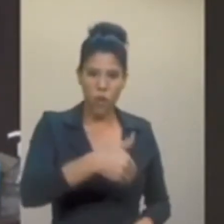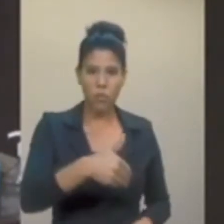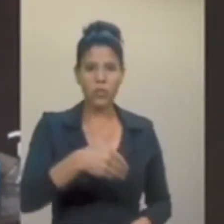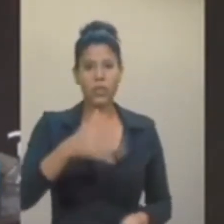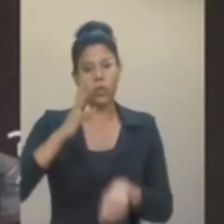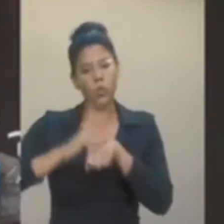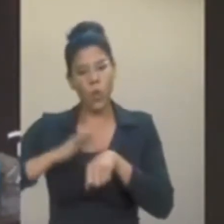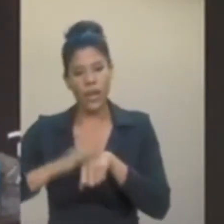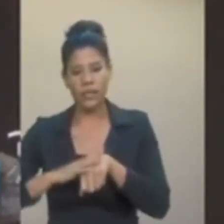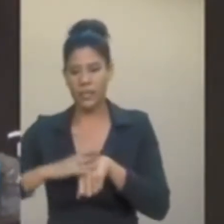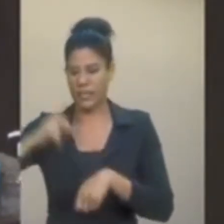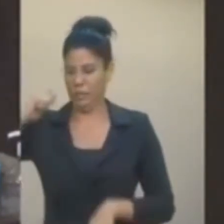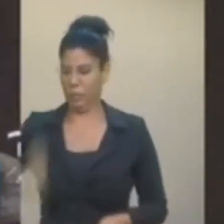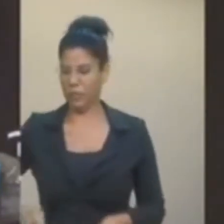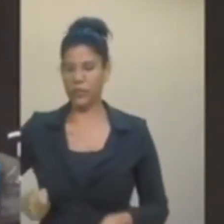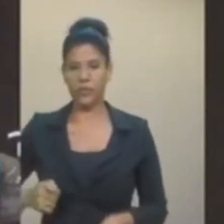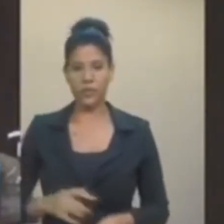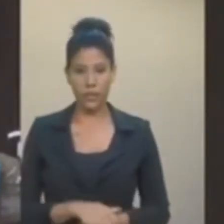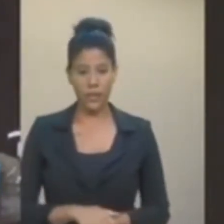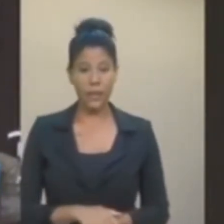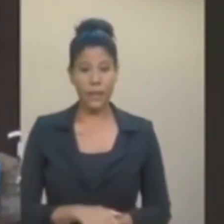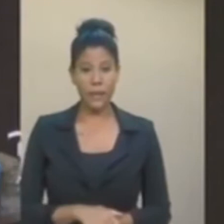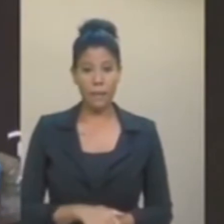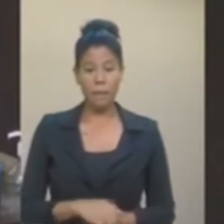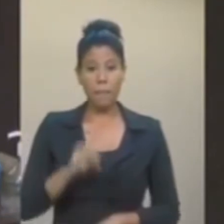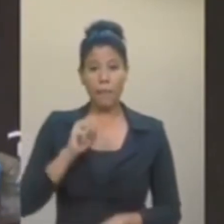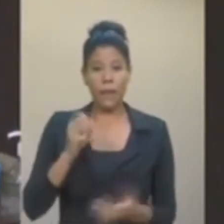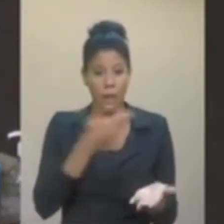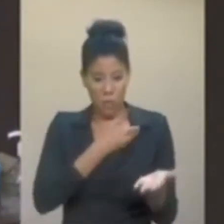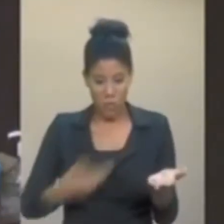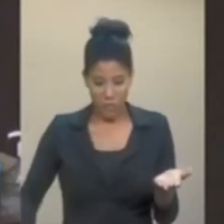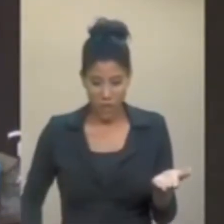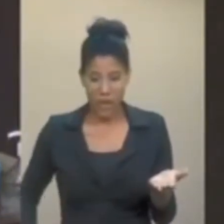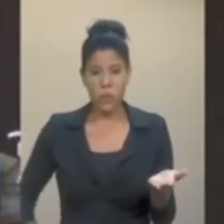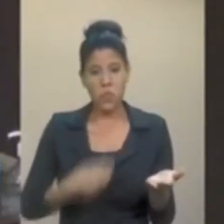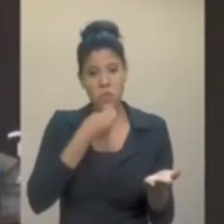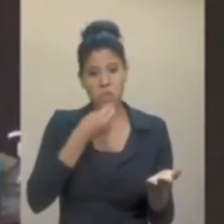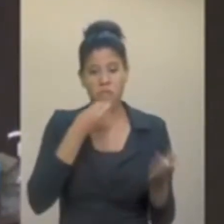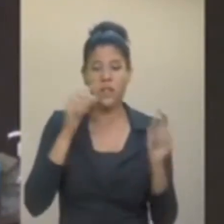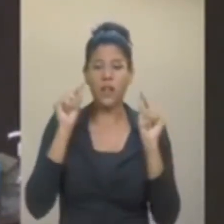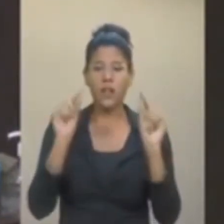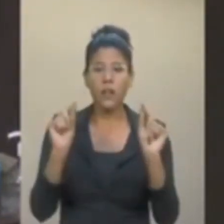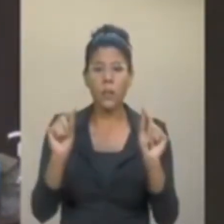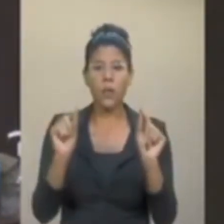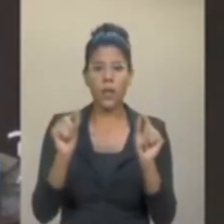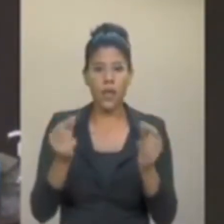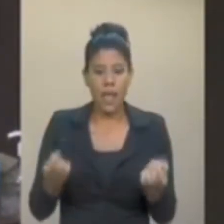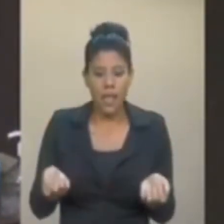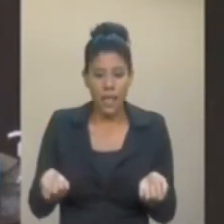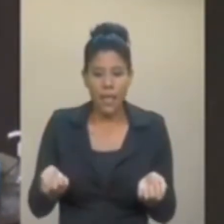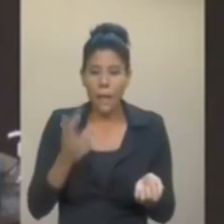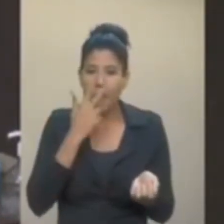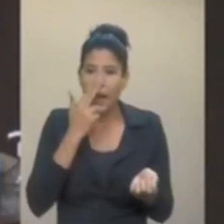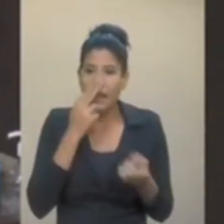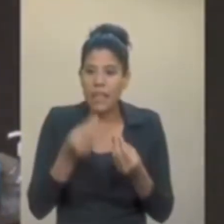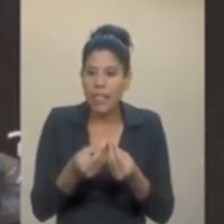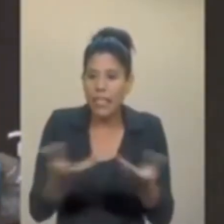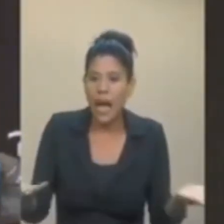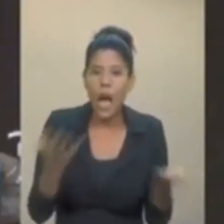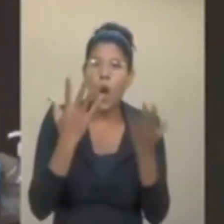autoritarismo. Ao invés de ter um governo que se esmerasse para dar de comer a quem tem fome,